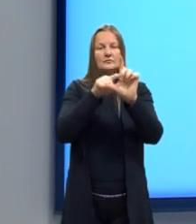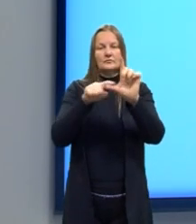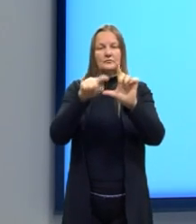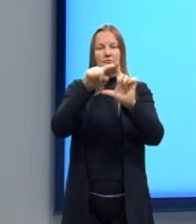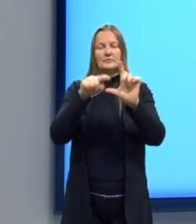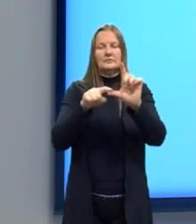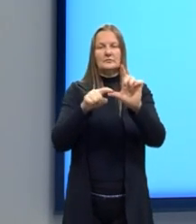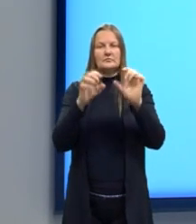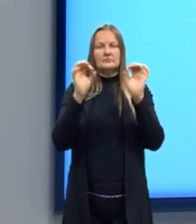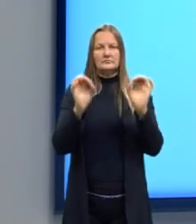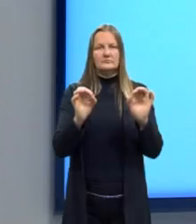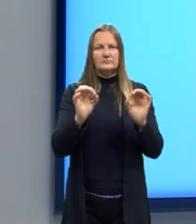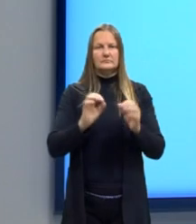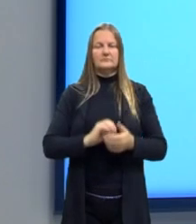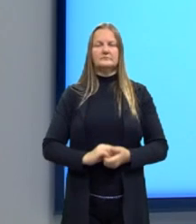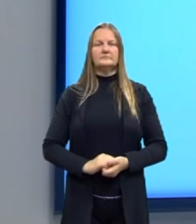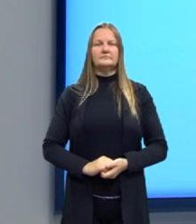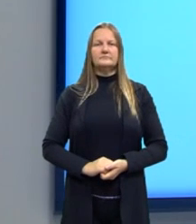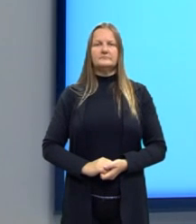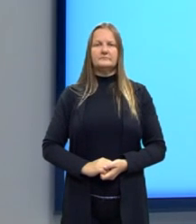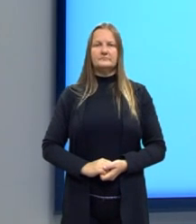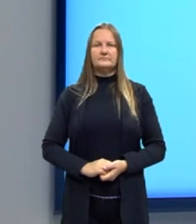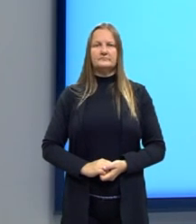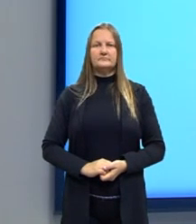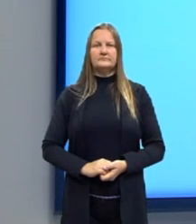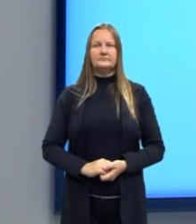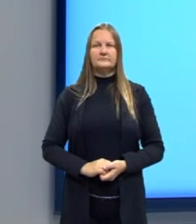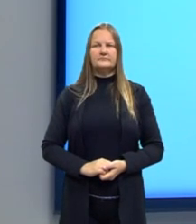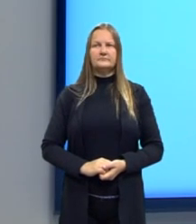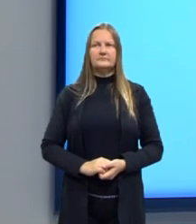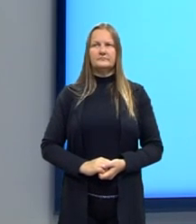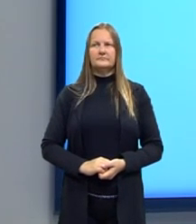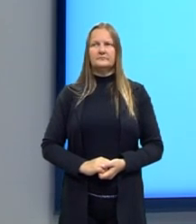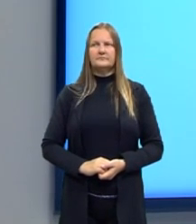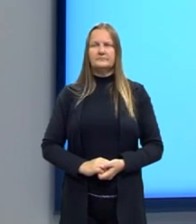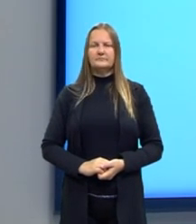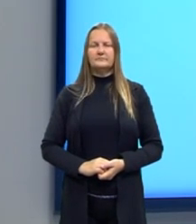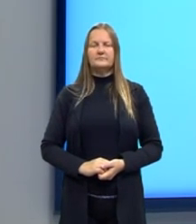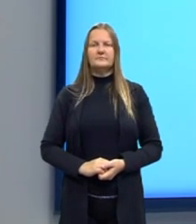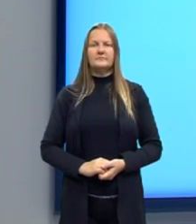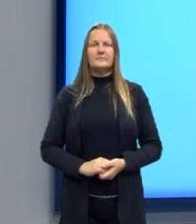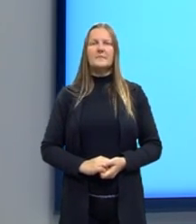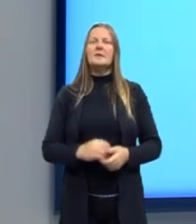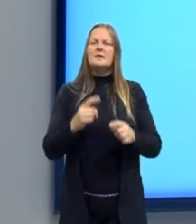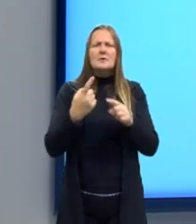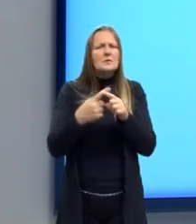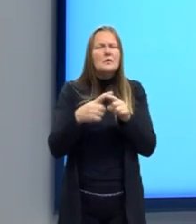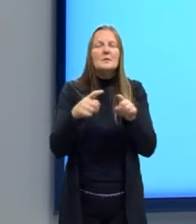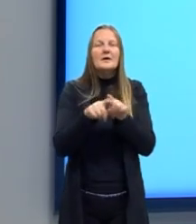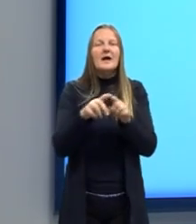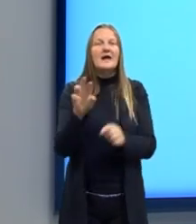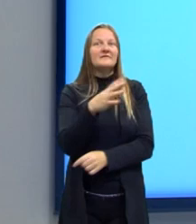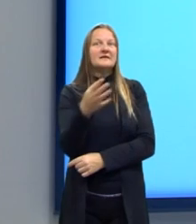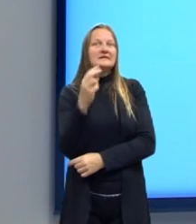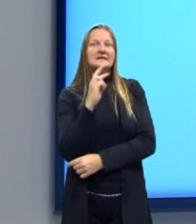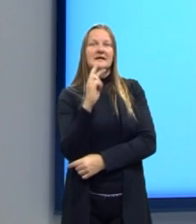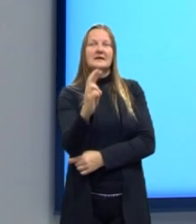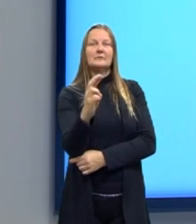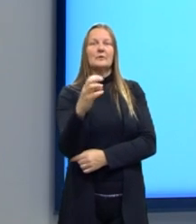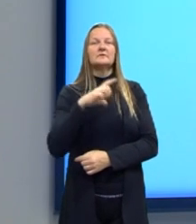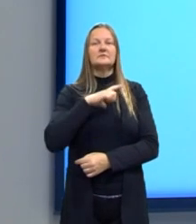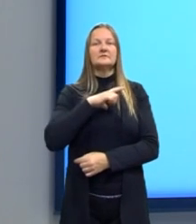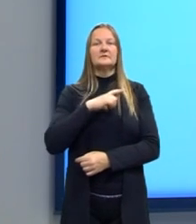já determinamos para esse tipo de questão é muito comum que a resposta final seja